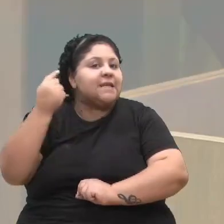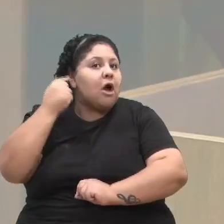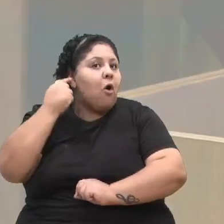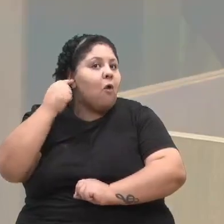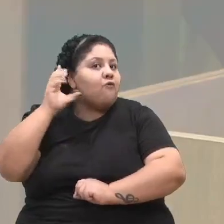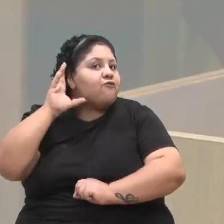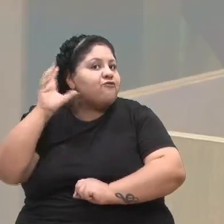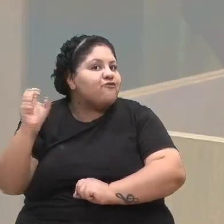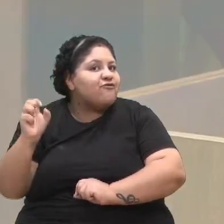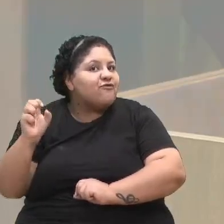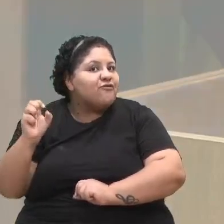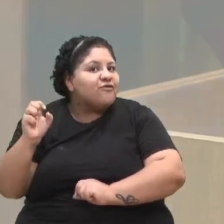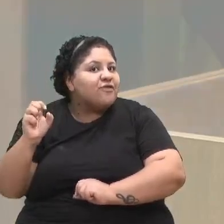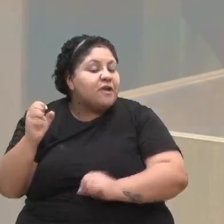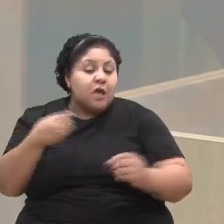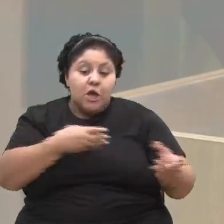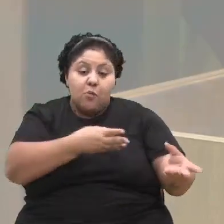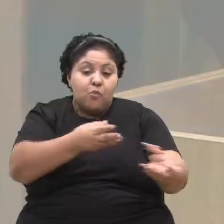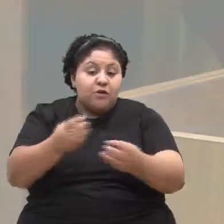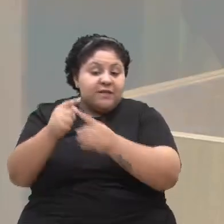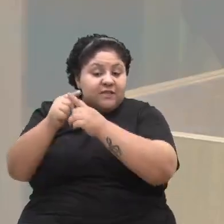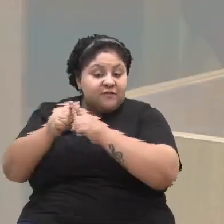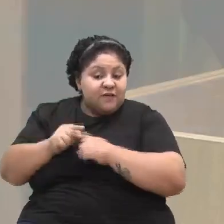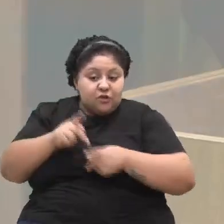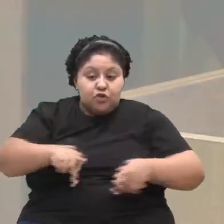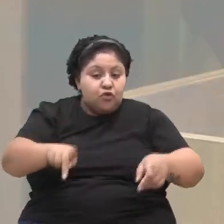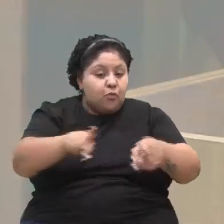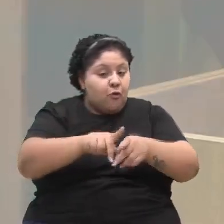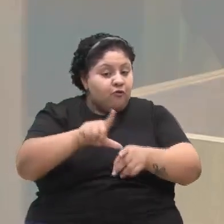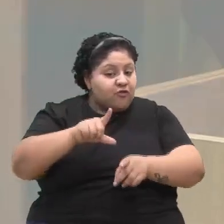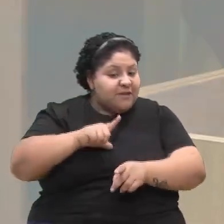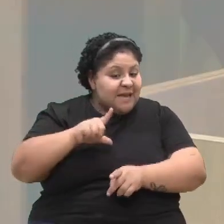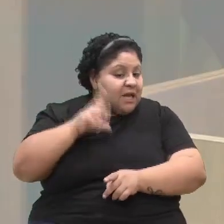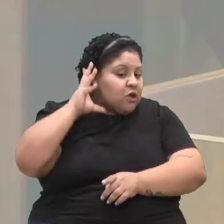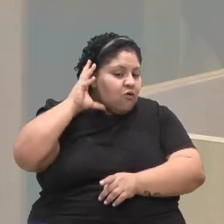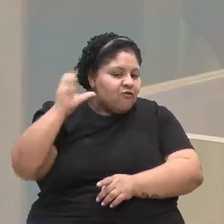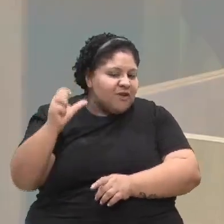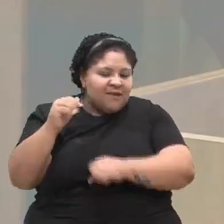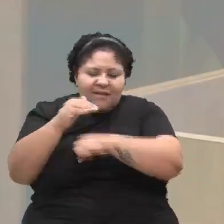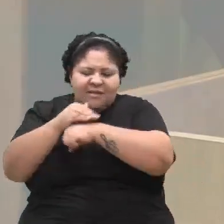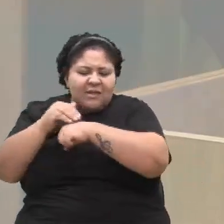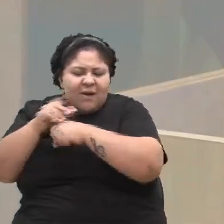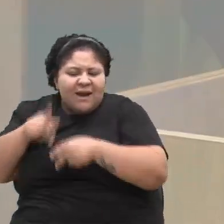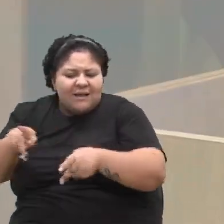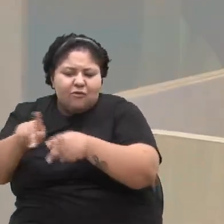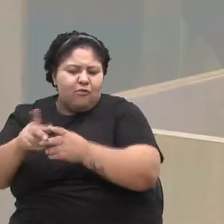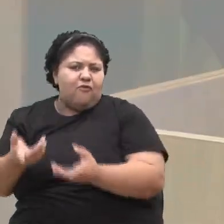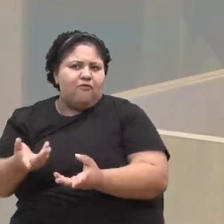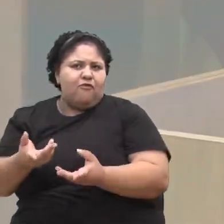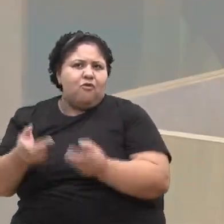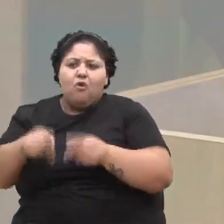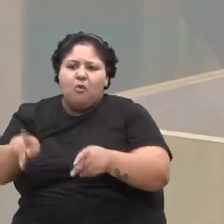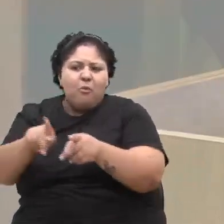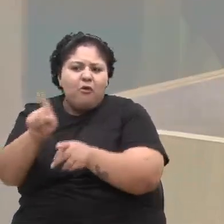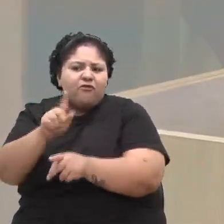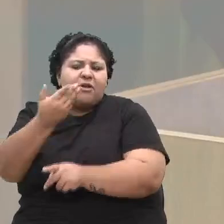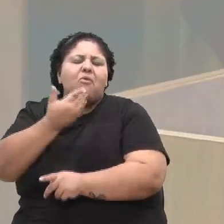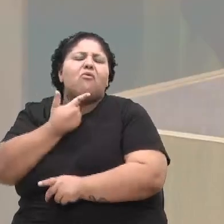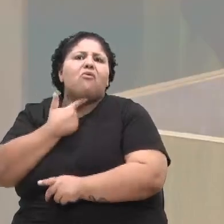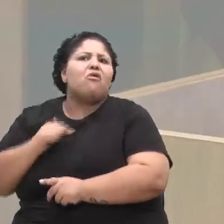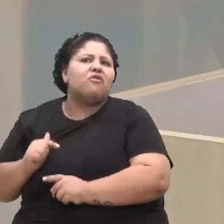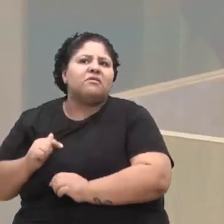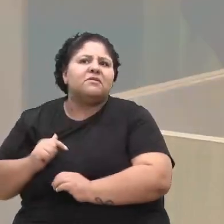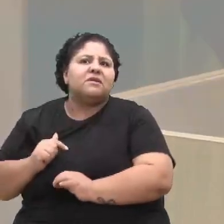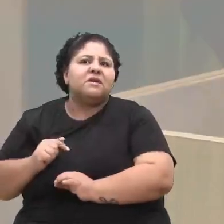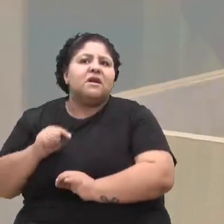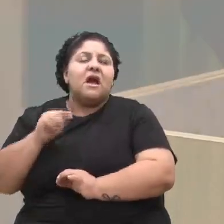vezes, o que o povo tem que ouvir, não agrada ao povo. Não agrada. Não, mas o cara me disse, eu